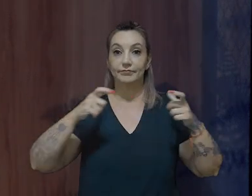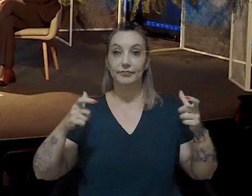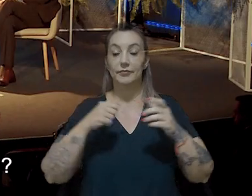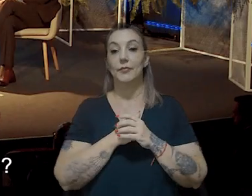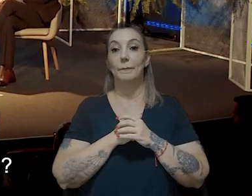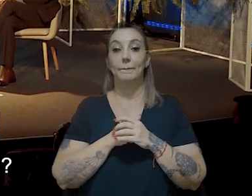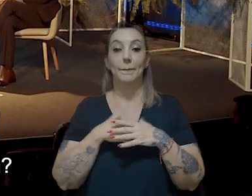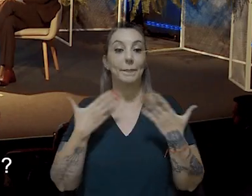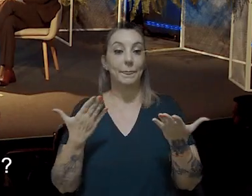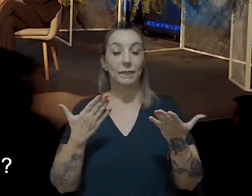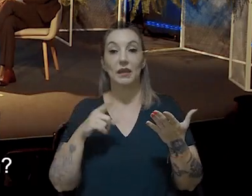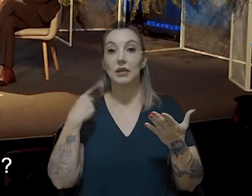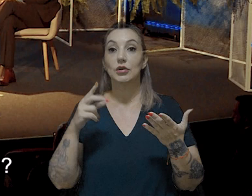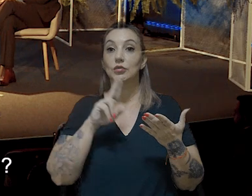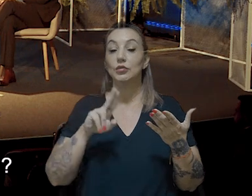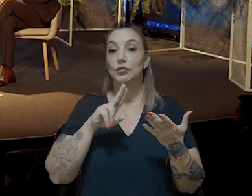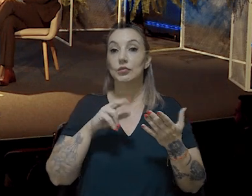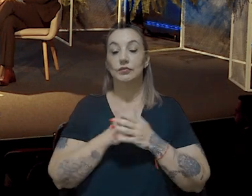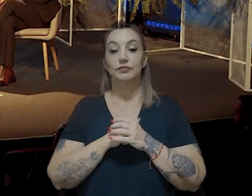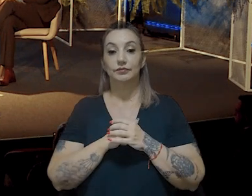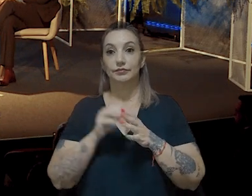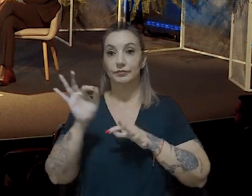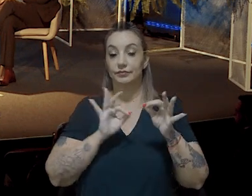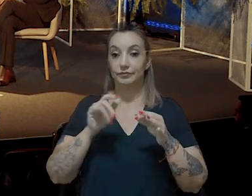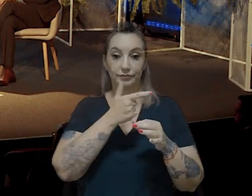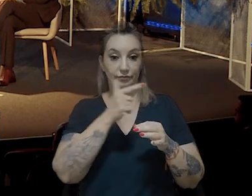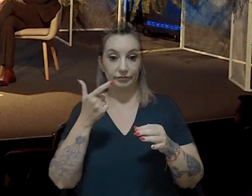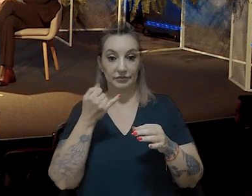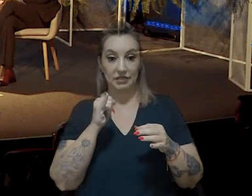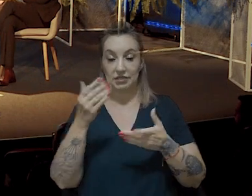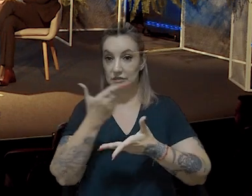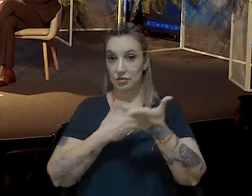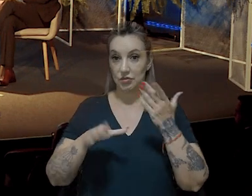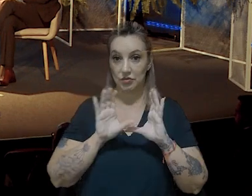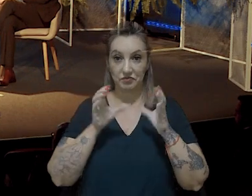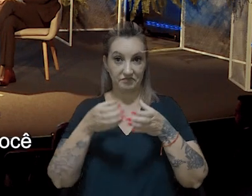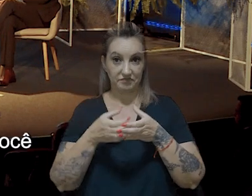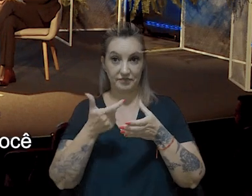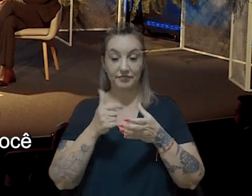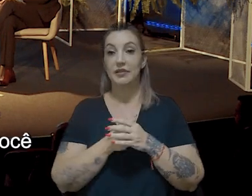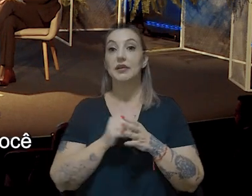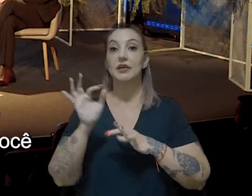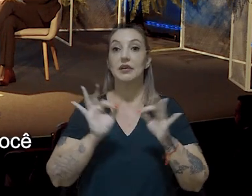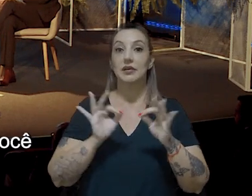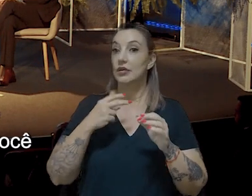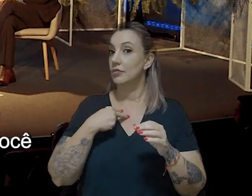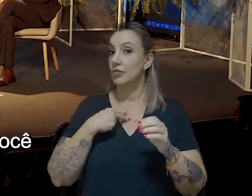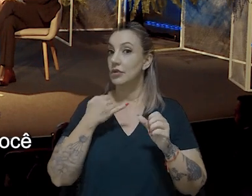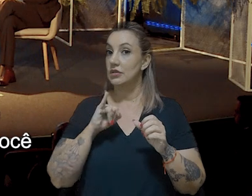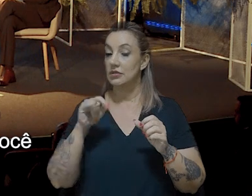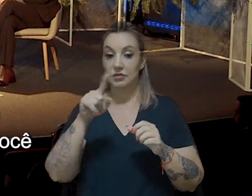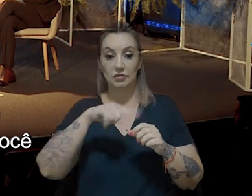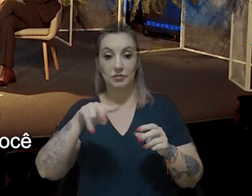grande então qual é a a nossa abordagem né esse projeto não existe sem relação com a comunidade esse projeto não pode existir